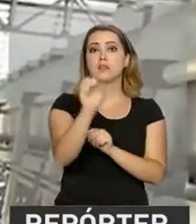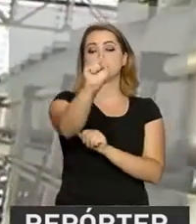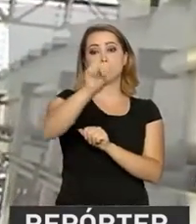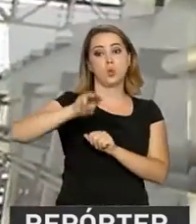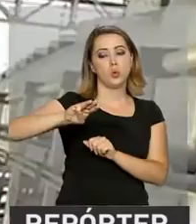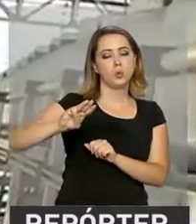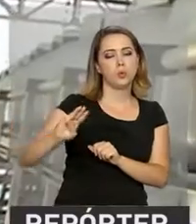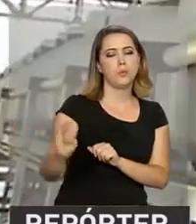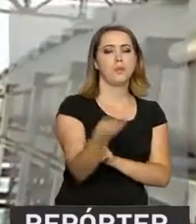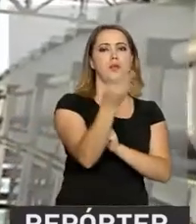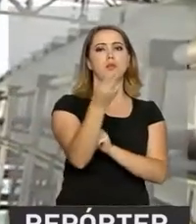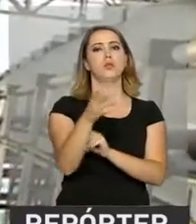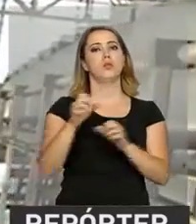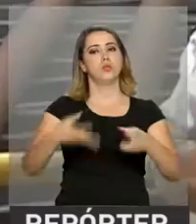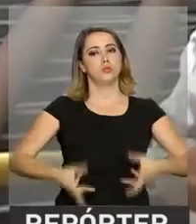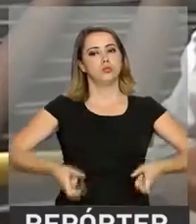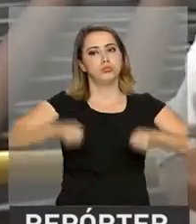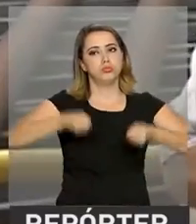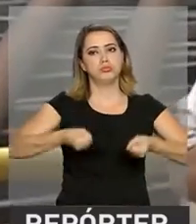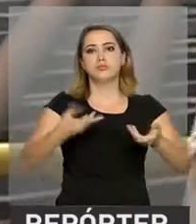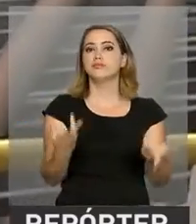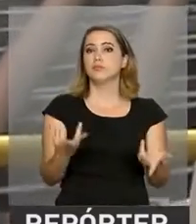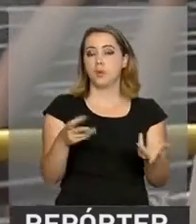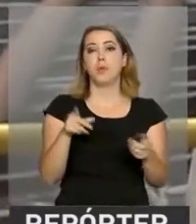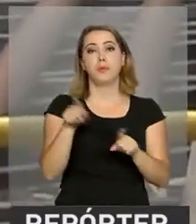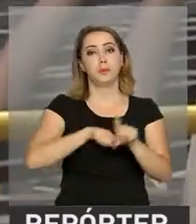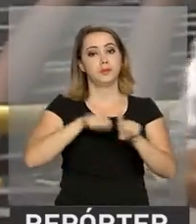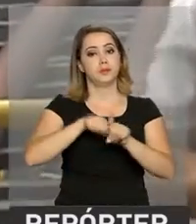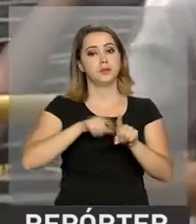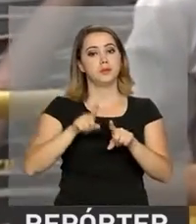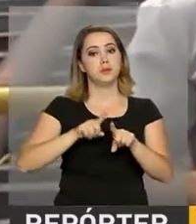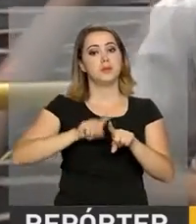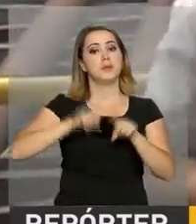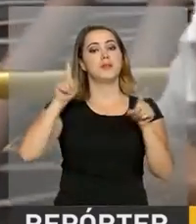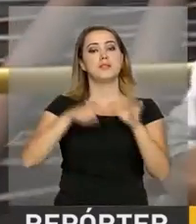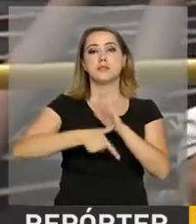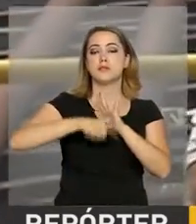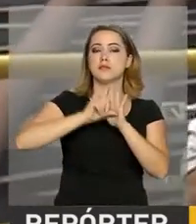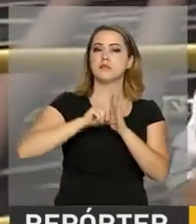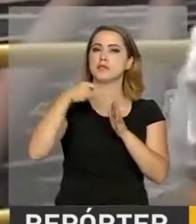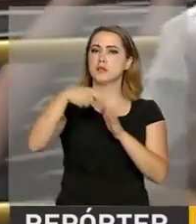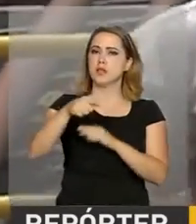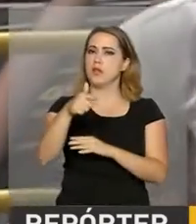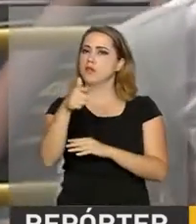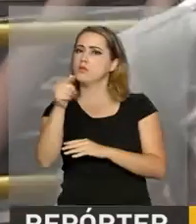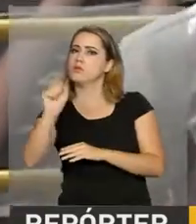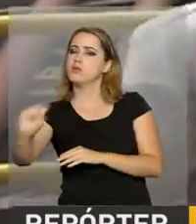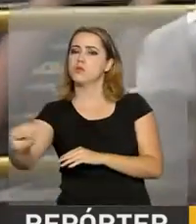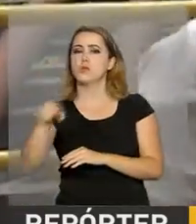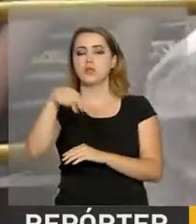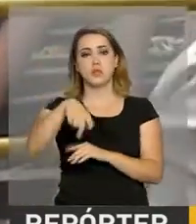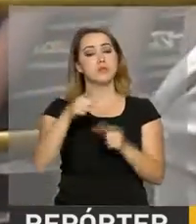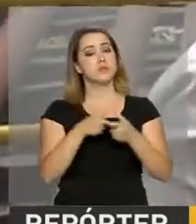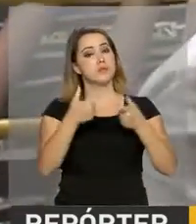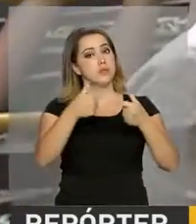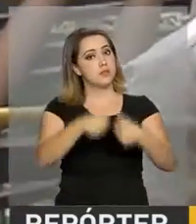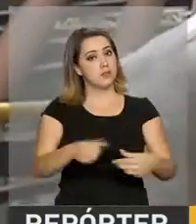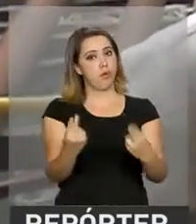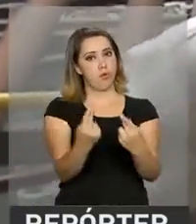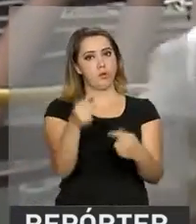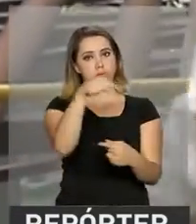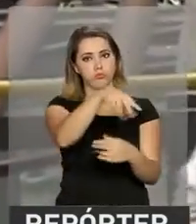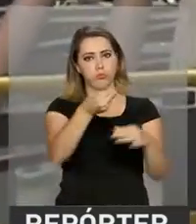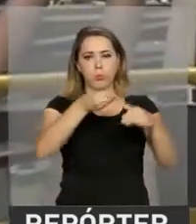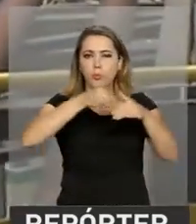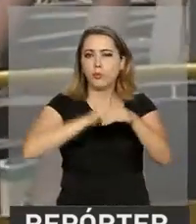500 mil botijões por mês mas antes de ser colocado no botijão ou gás fica armazenada em reservatórios como esses aqui